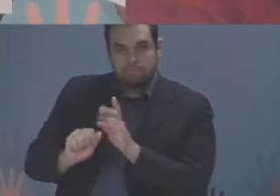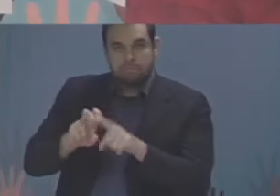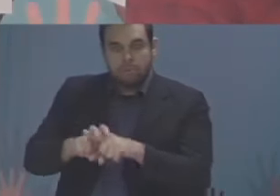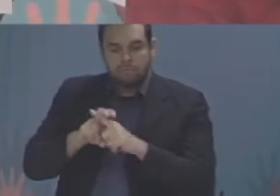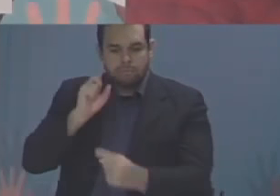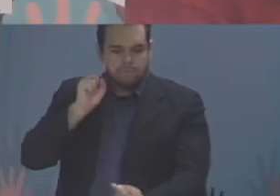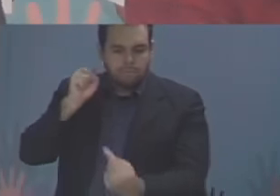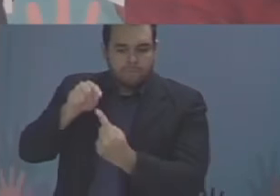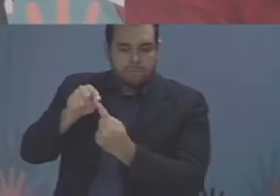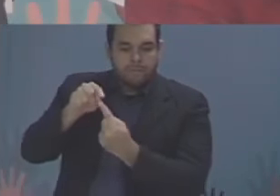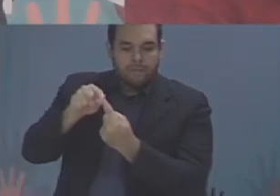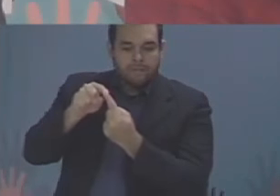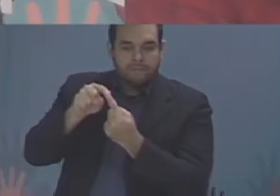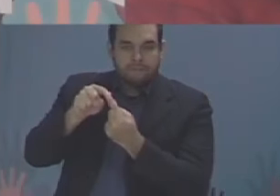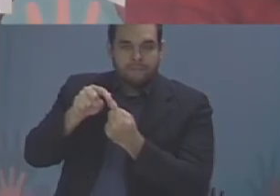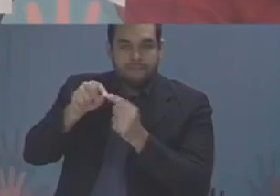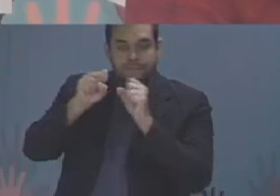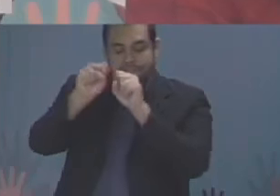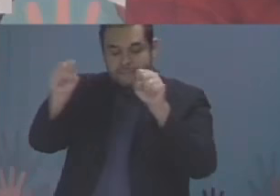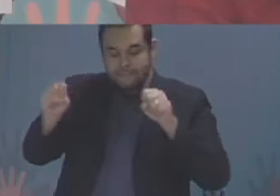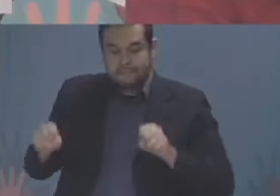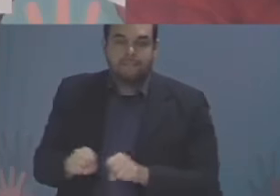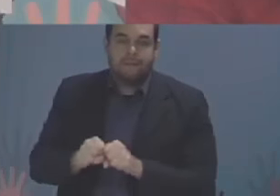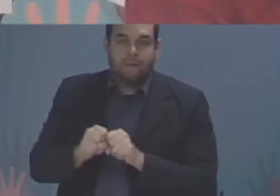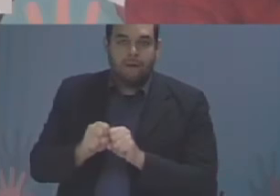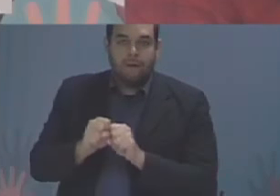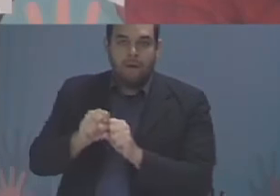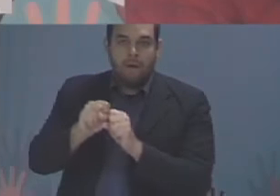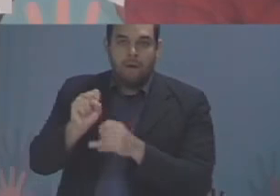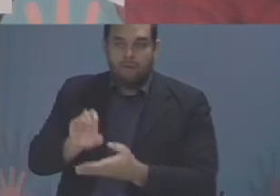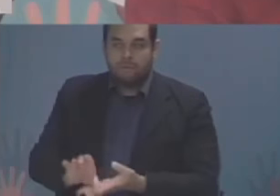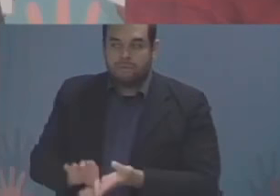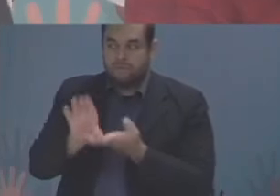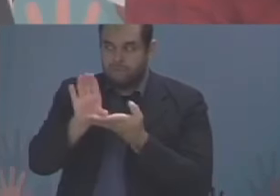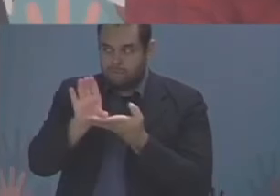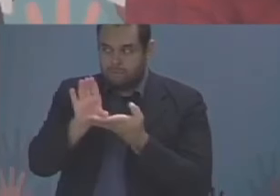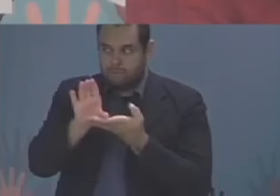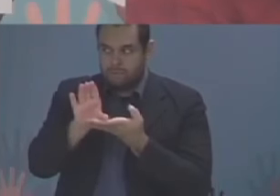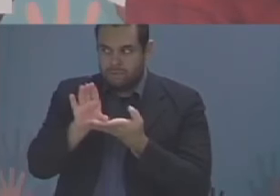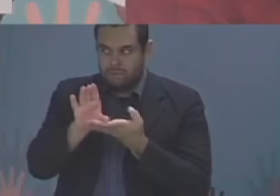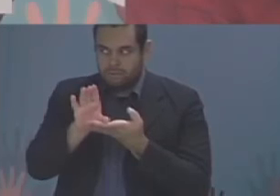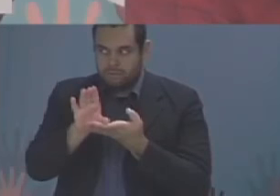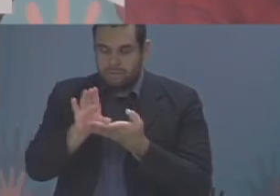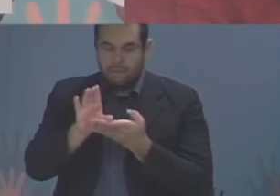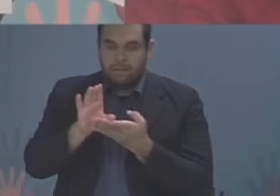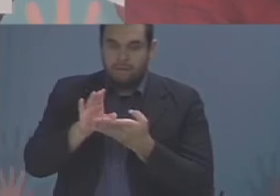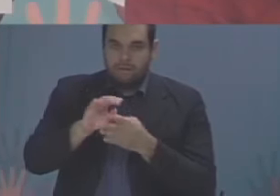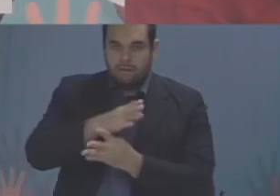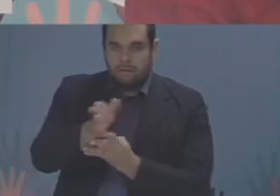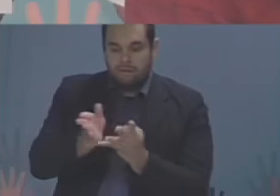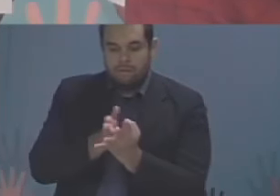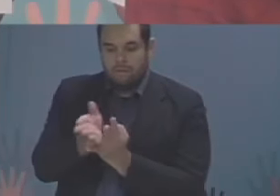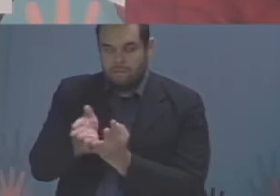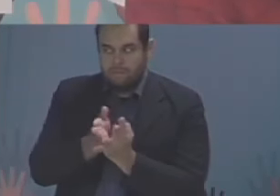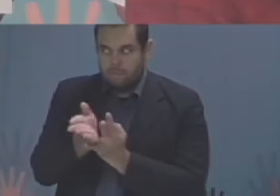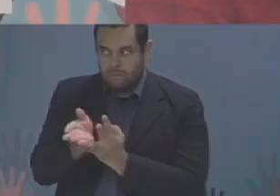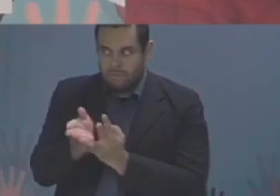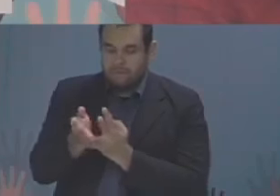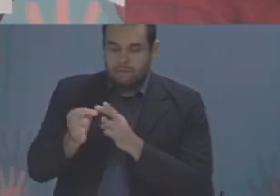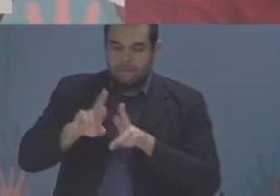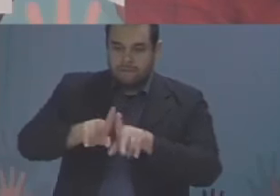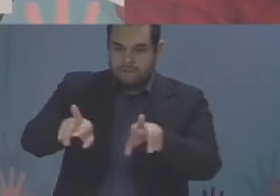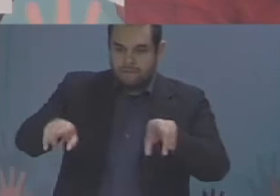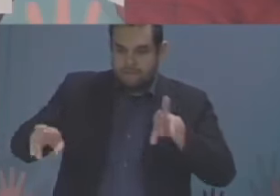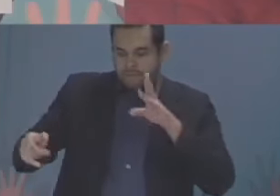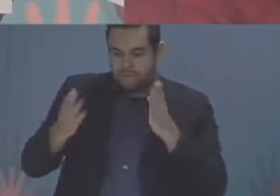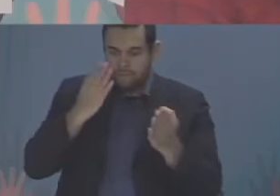sentido da expressão sistema-conselhos. O quarto eixo é o CFP para a diversidade da psicologia,